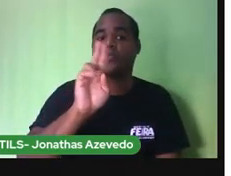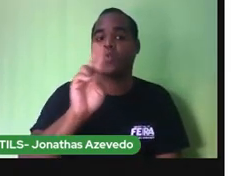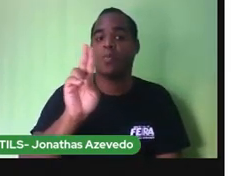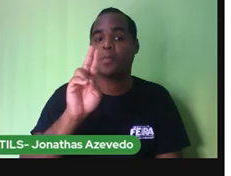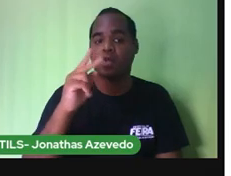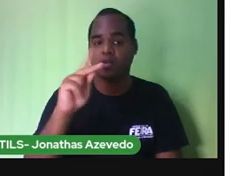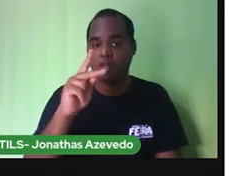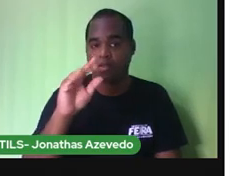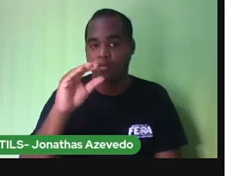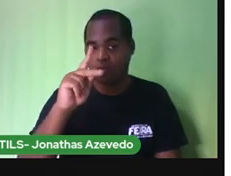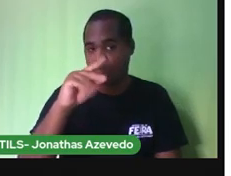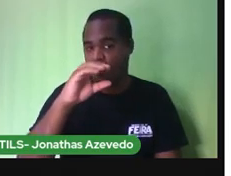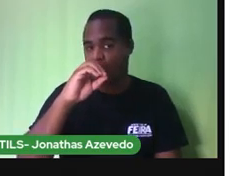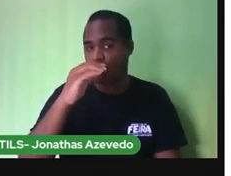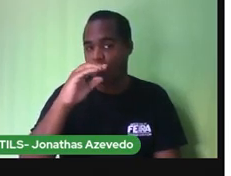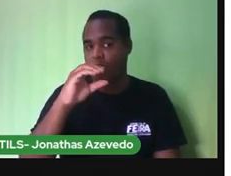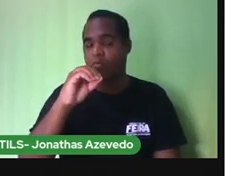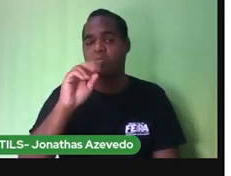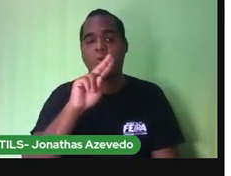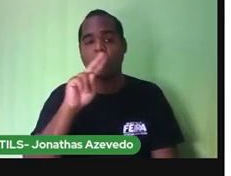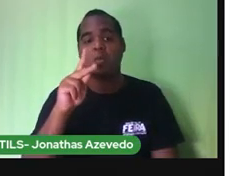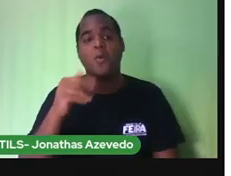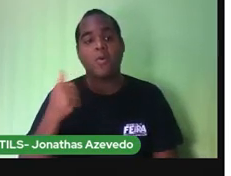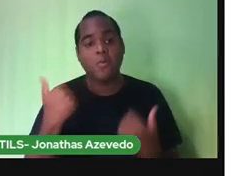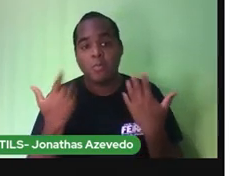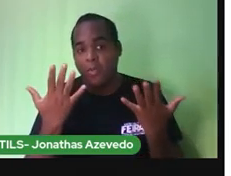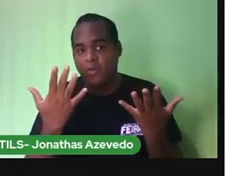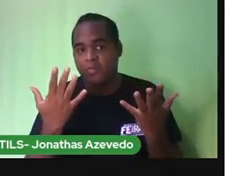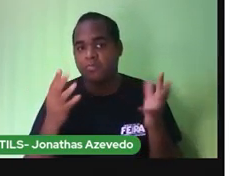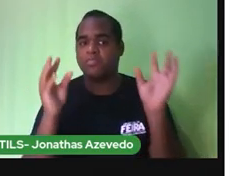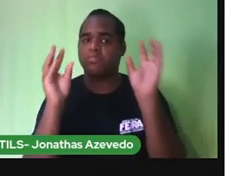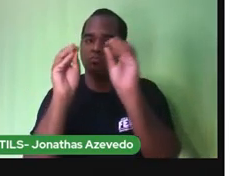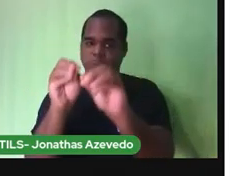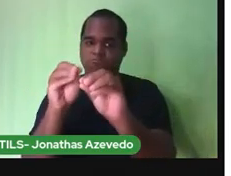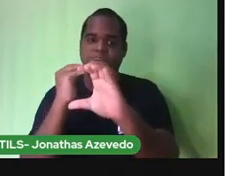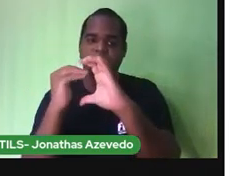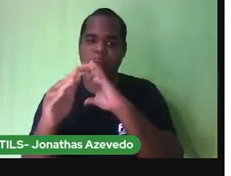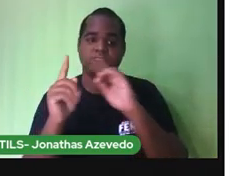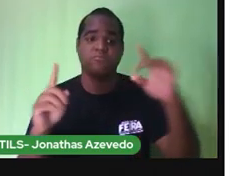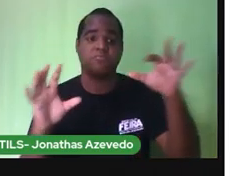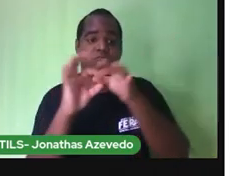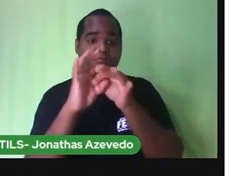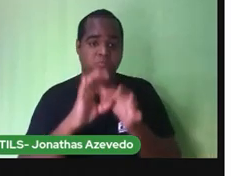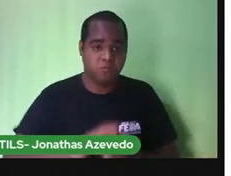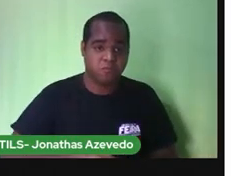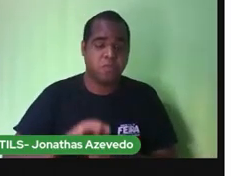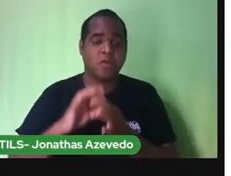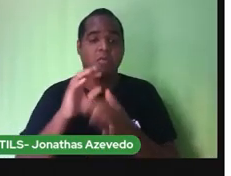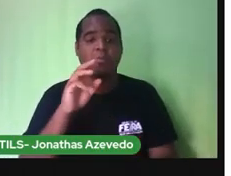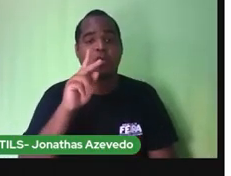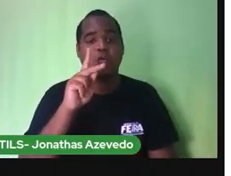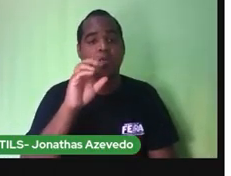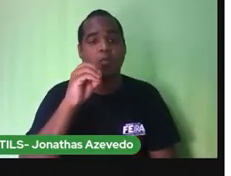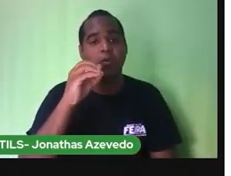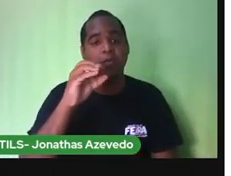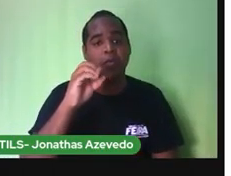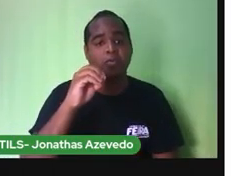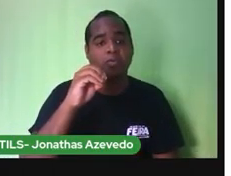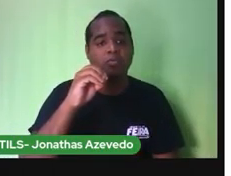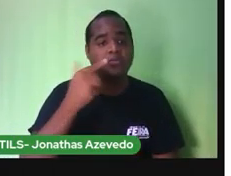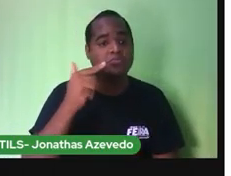todas as outras imagens tiveram um nome para ligar posso não tem a